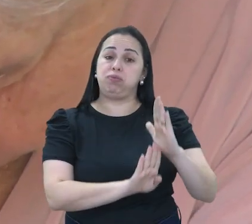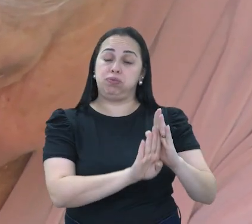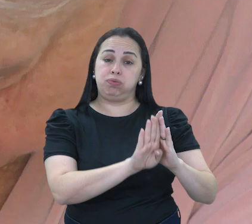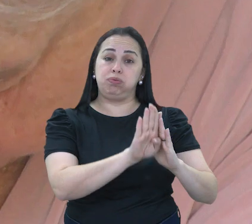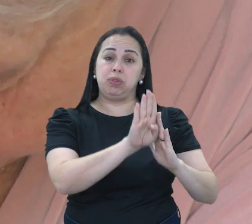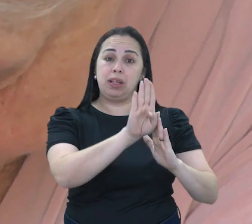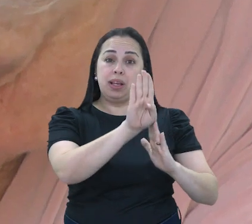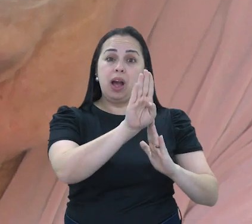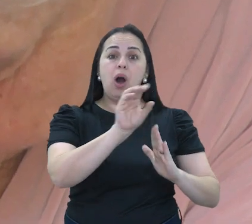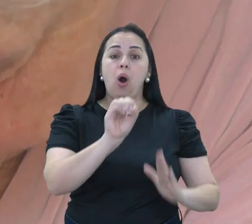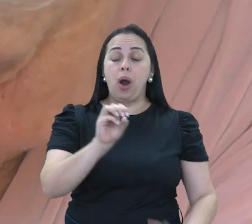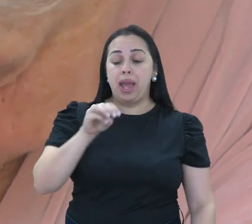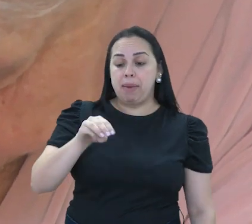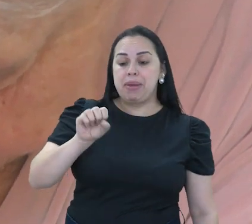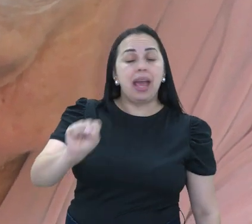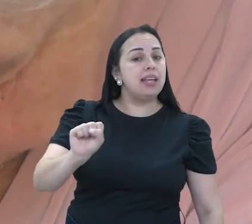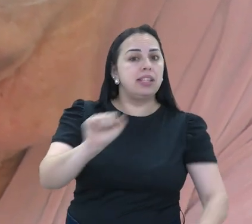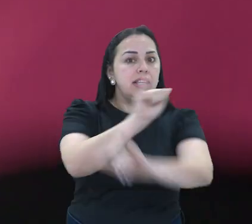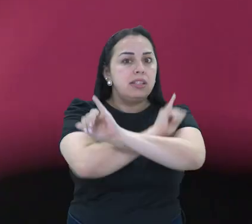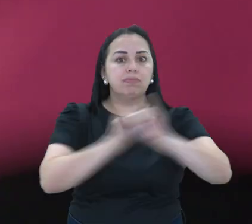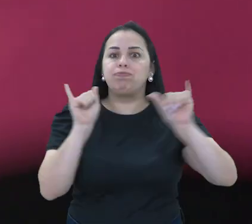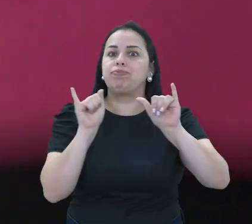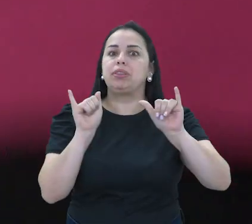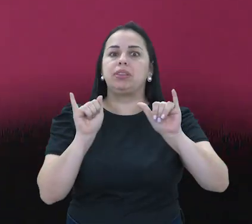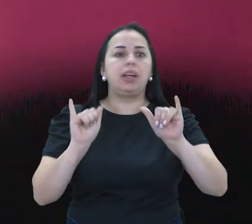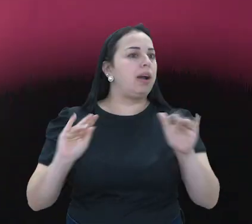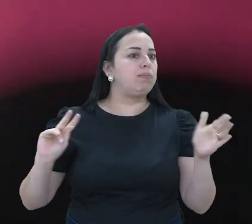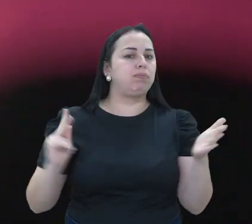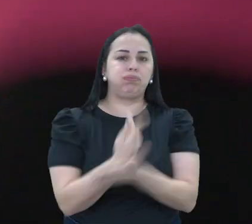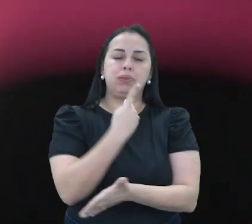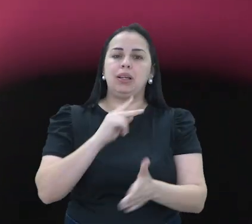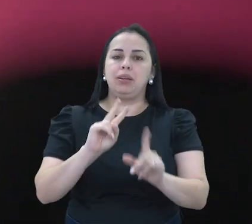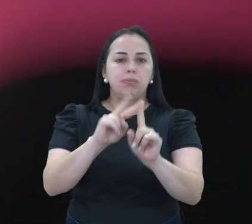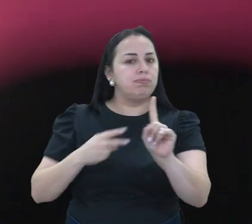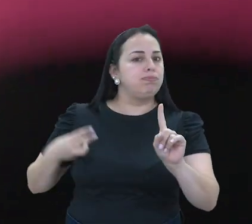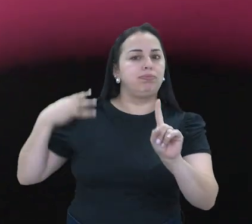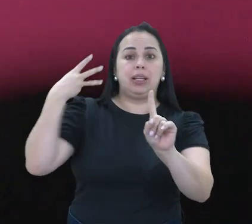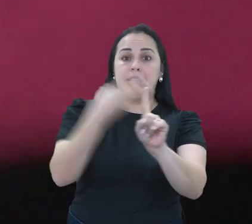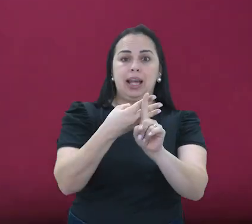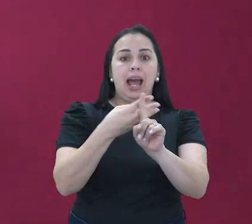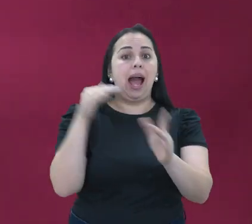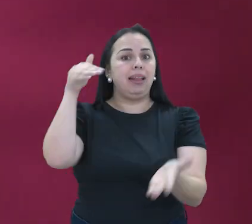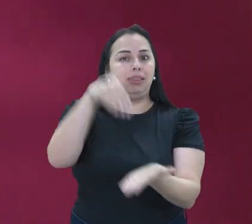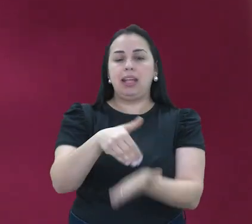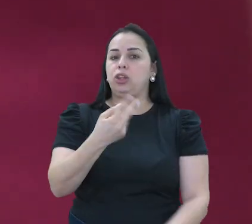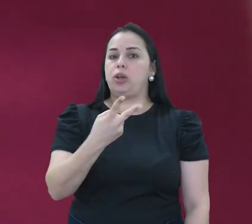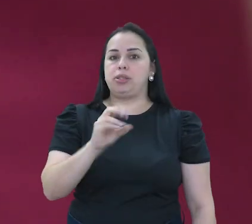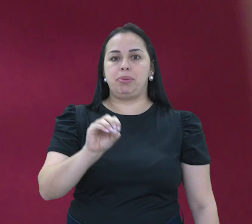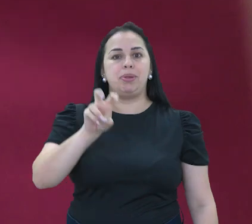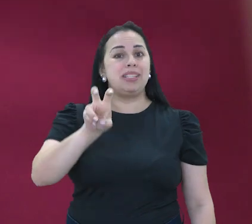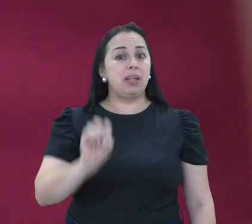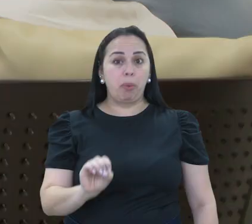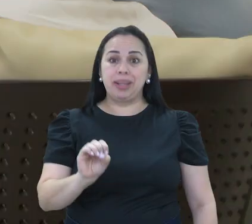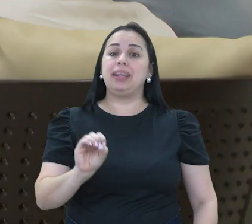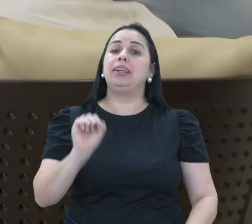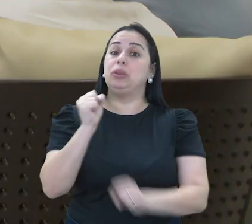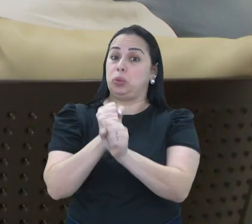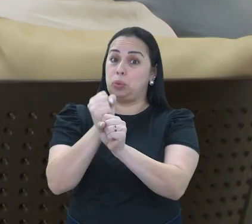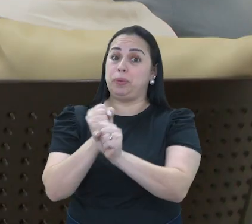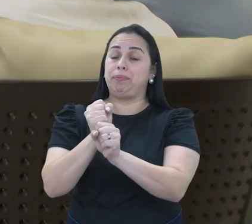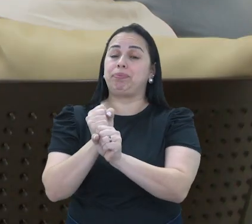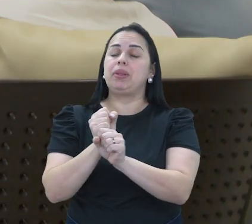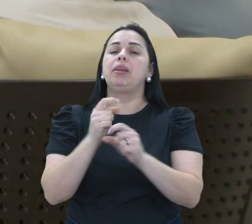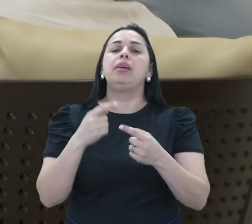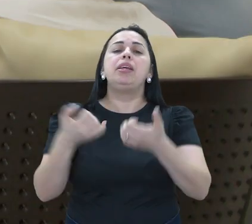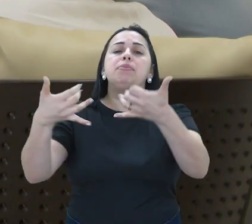tende a crescer. Estimativa da OMS aponta que a quantidade de casos triplique até 2050. E uma